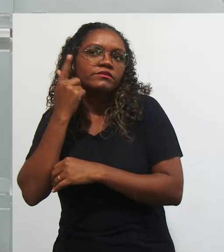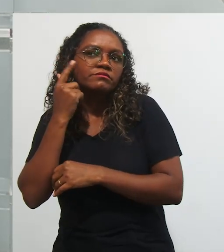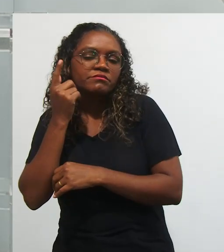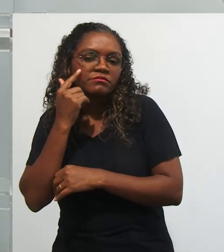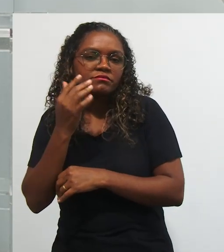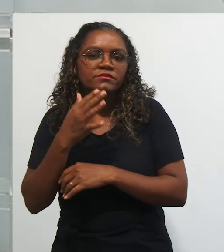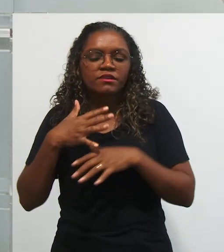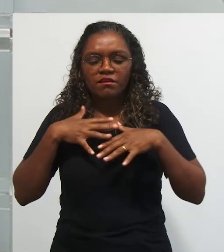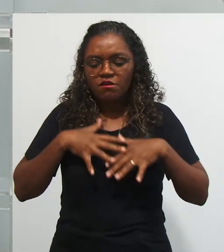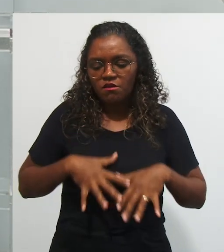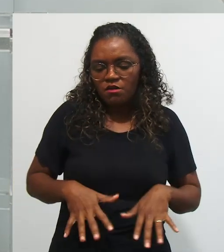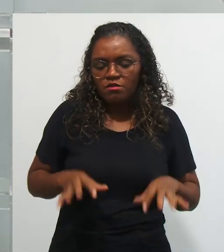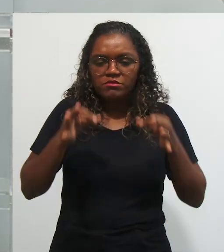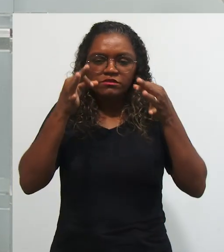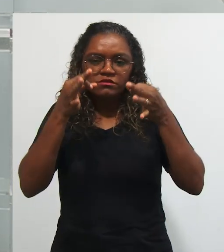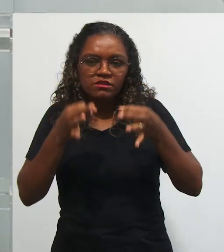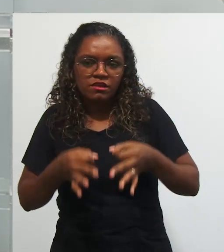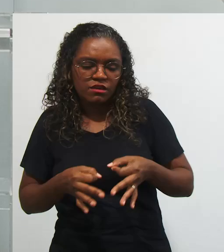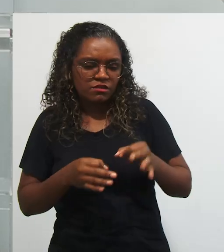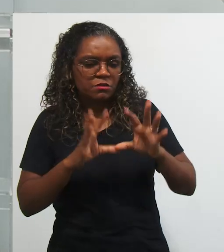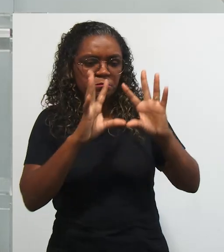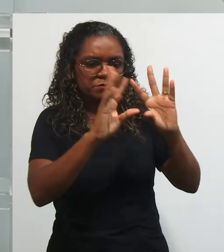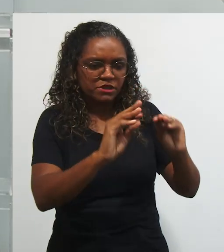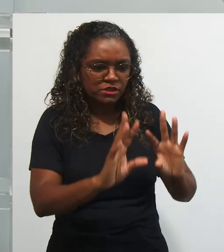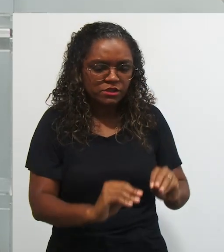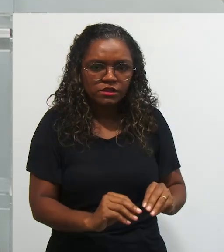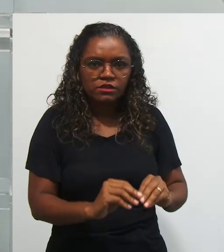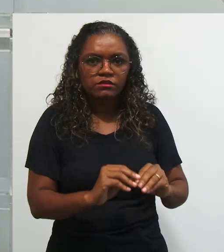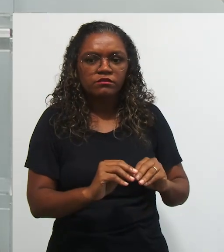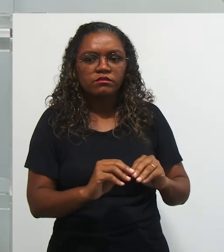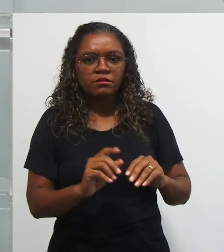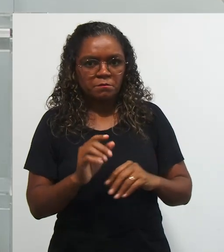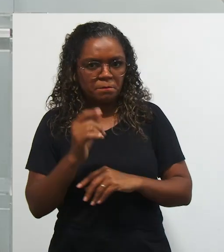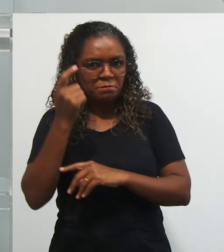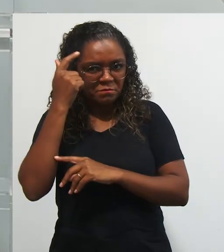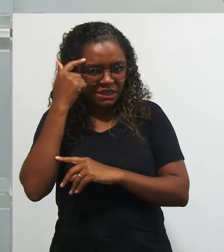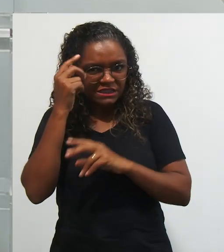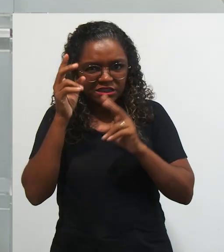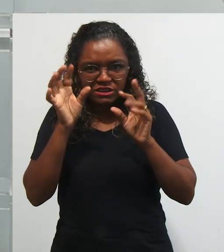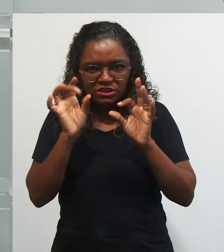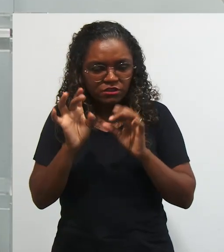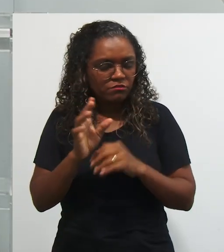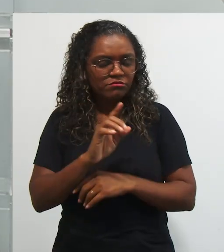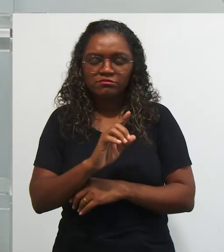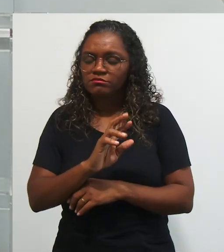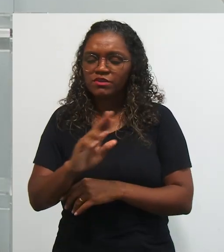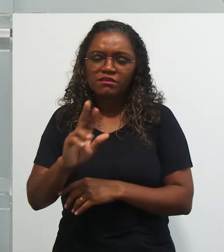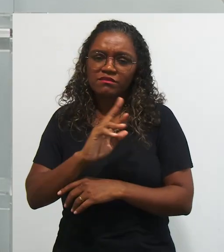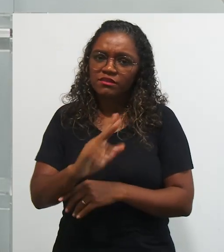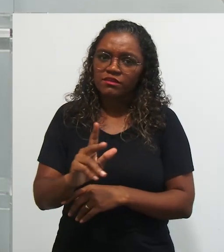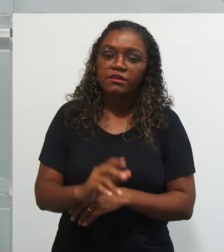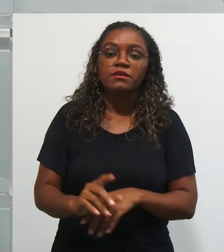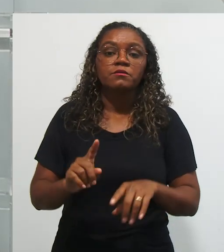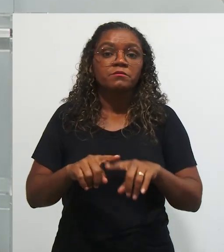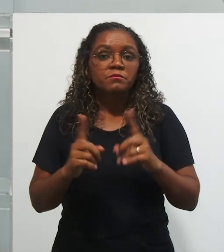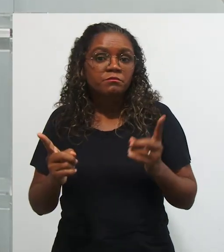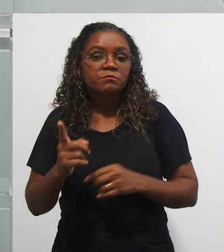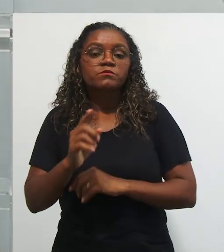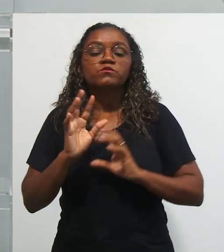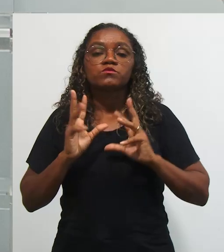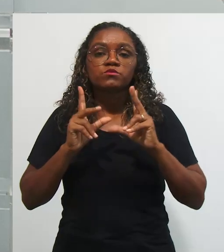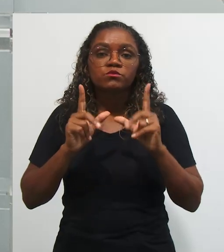de jaleco, todo mundo de óculos, manipulando elementos químicos, a gente acha que cientista é só esse. Claro que não, né?